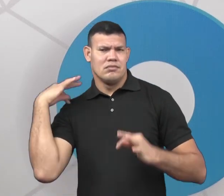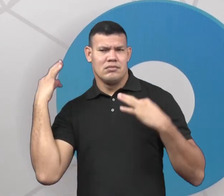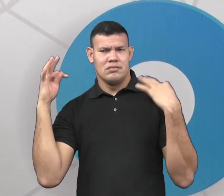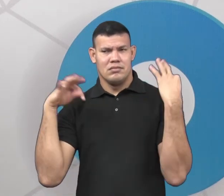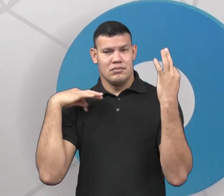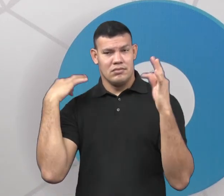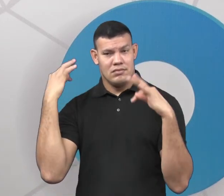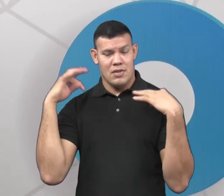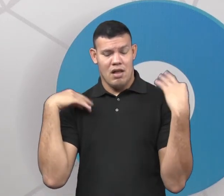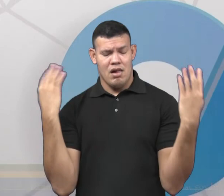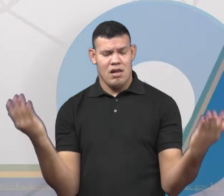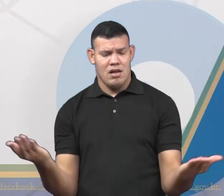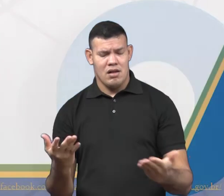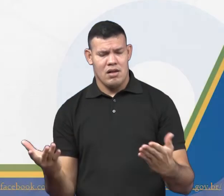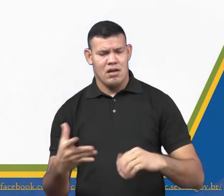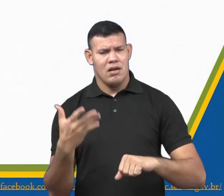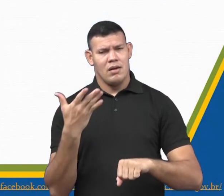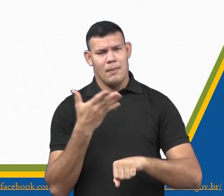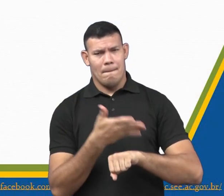mundo inteiro.